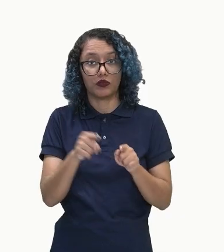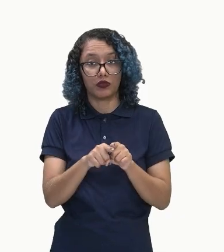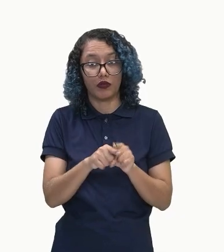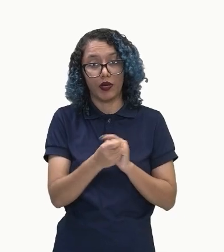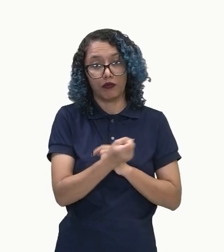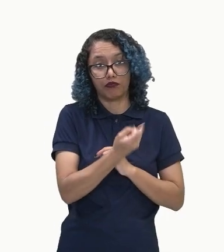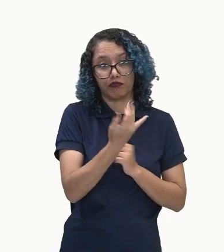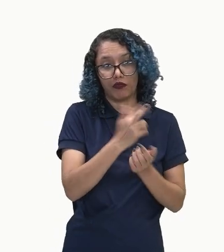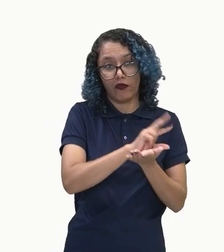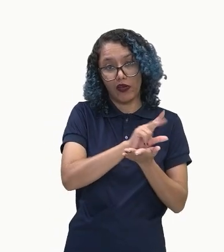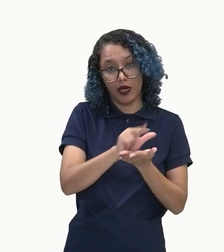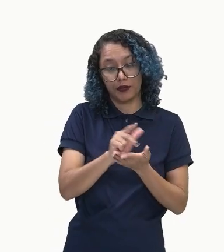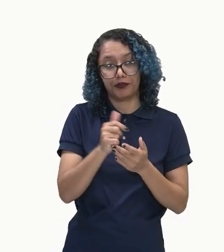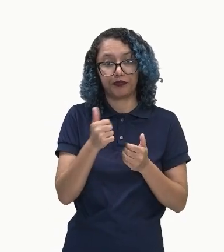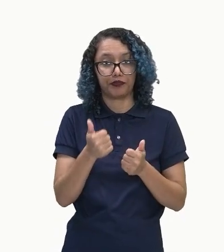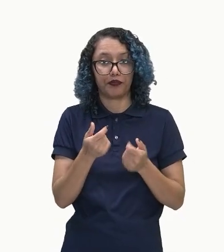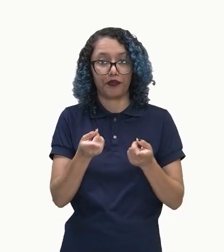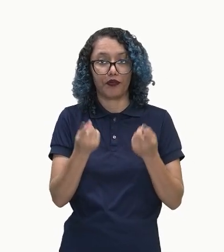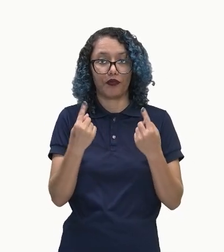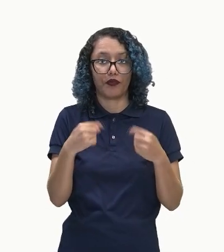S, ok? Use